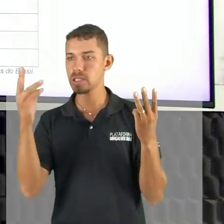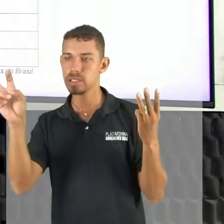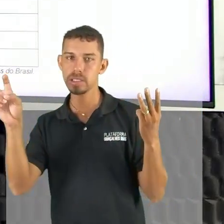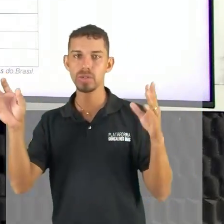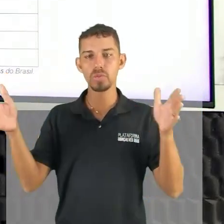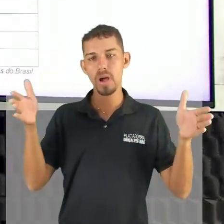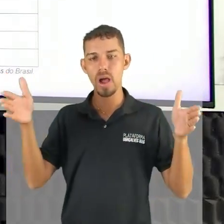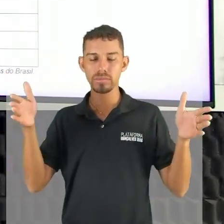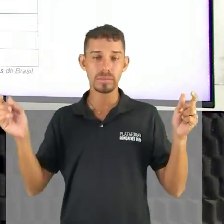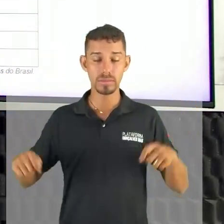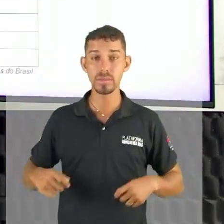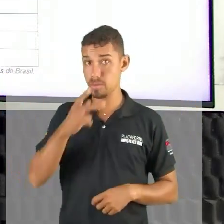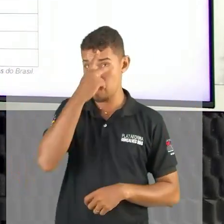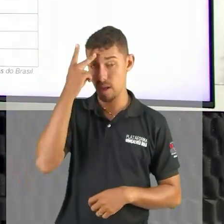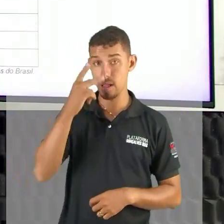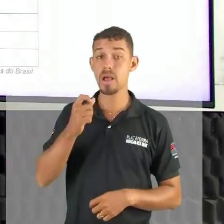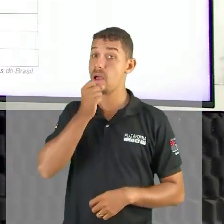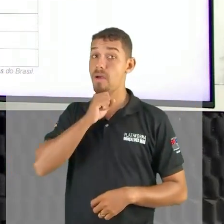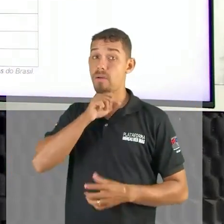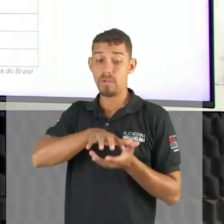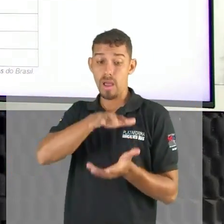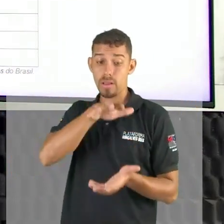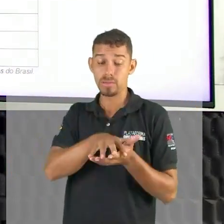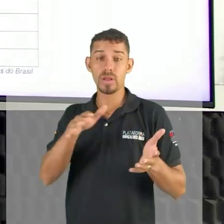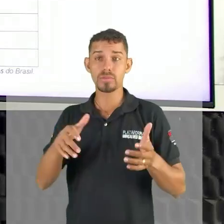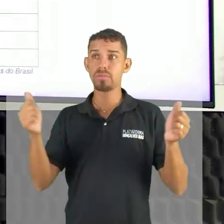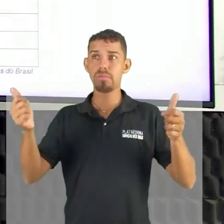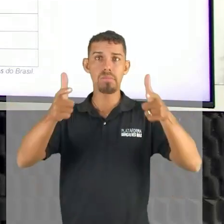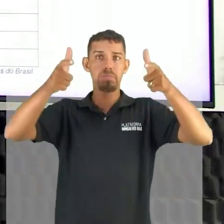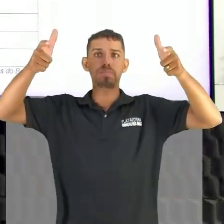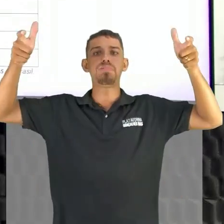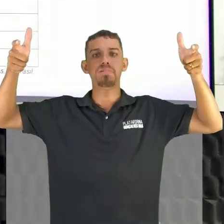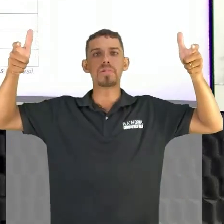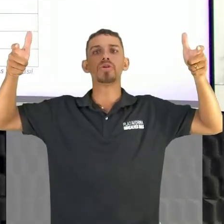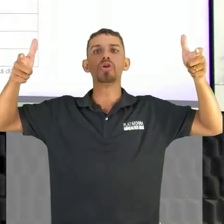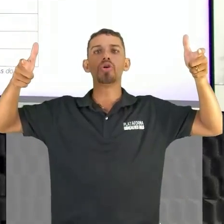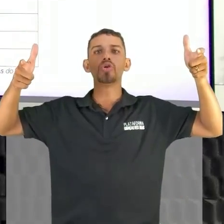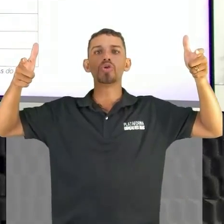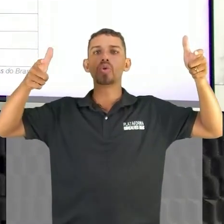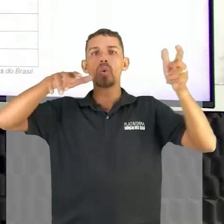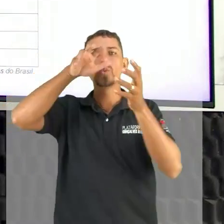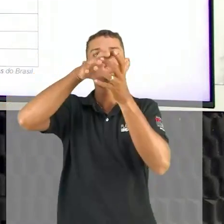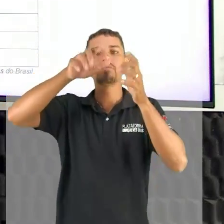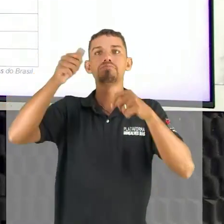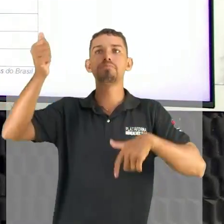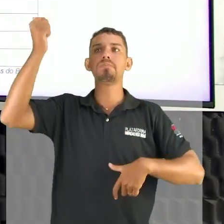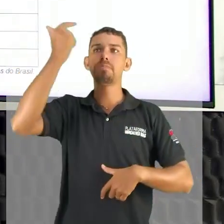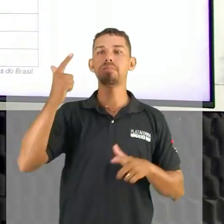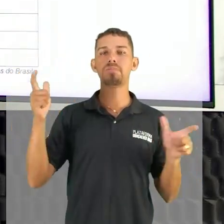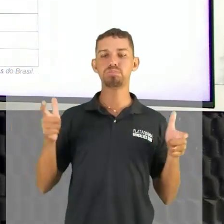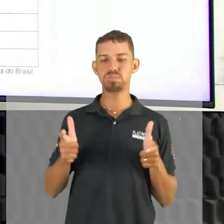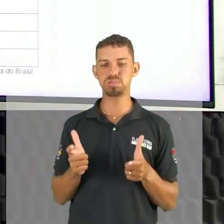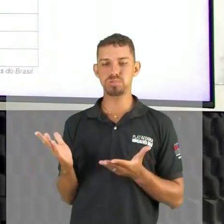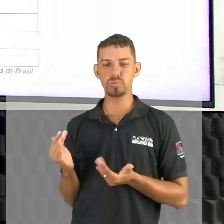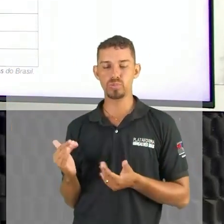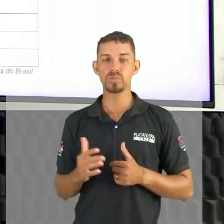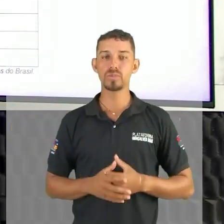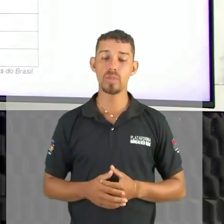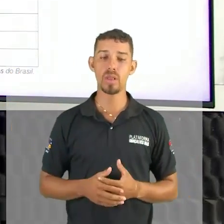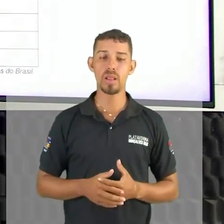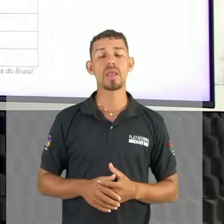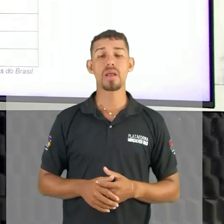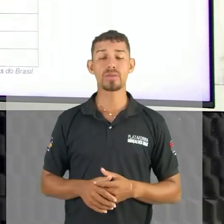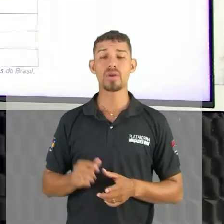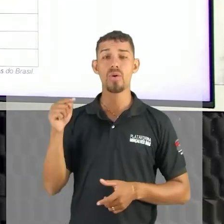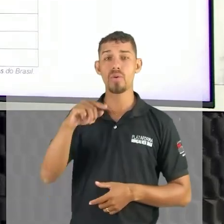anos. E o número de idosos já supera o número de jovens. Então, nesse ponto, o Brasil já está finalizando a sua